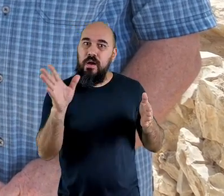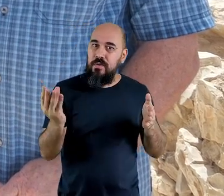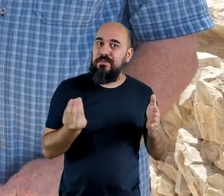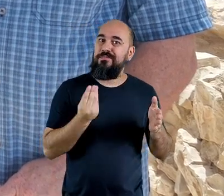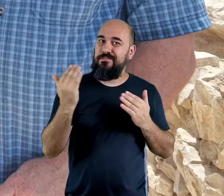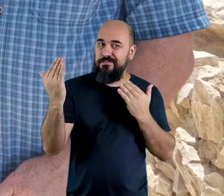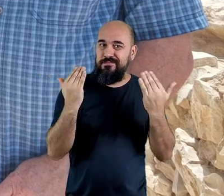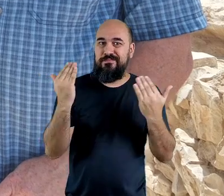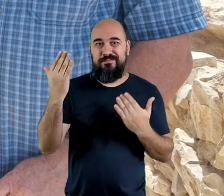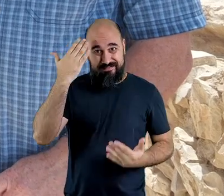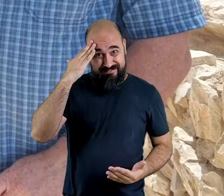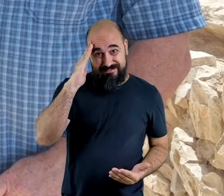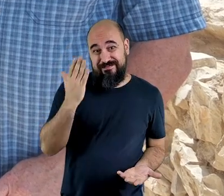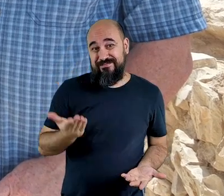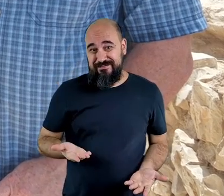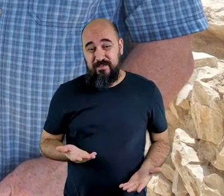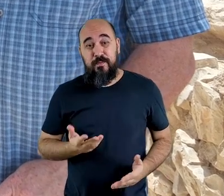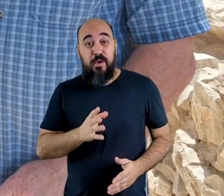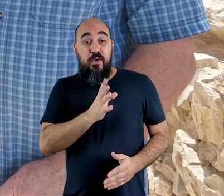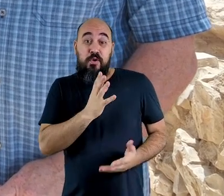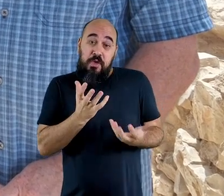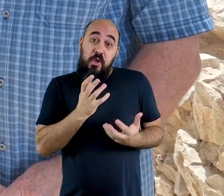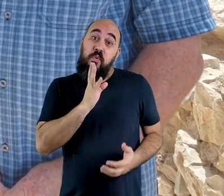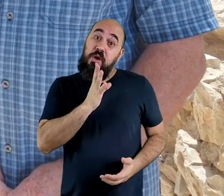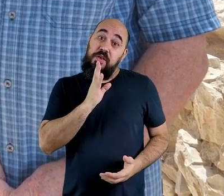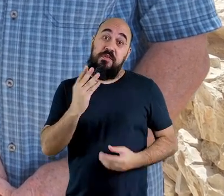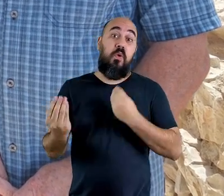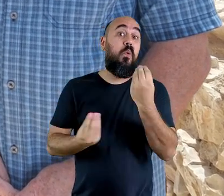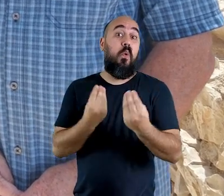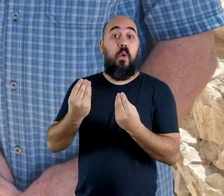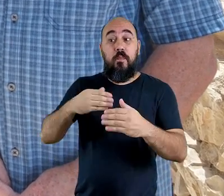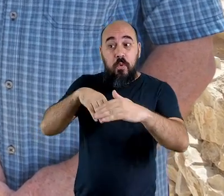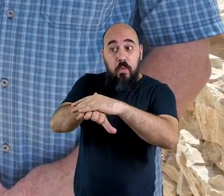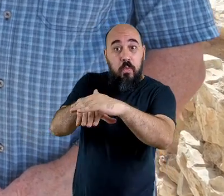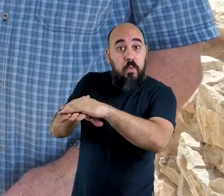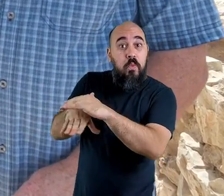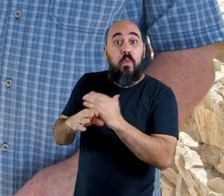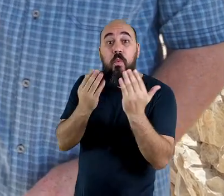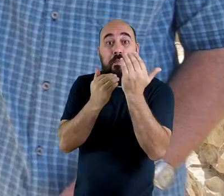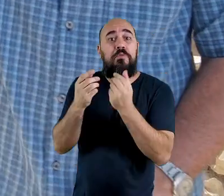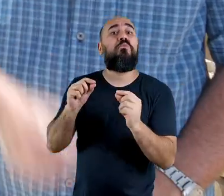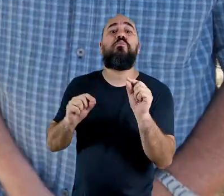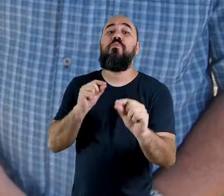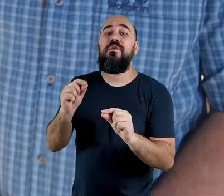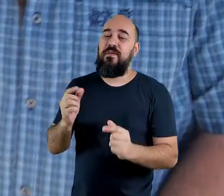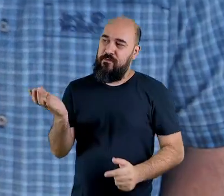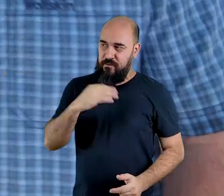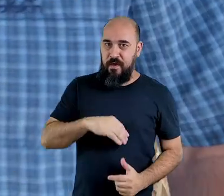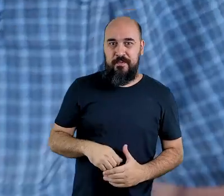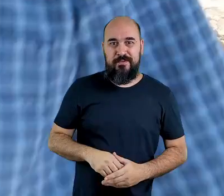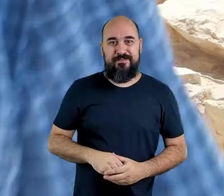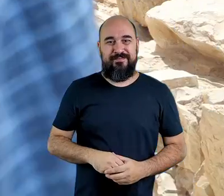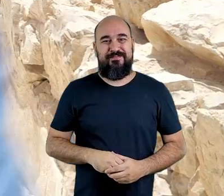curioso, para conhecer um pouquinho com você qual seria o cardápio do rei Herodes. Então, vamos lá?